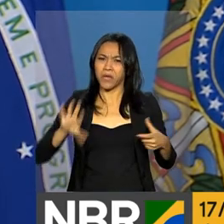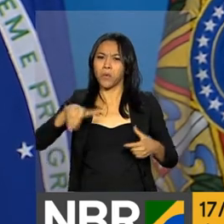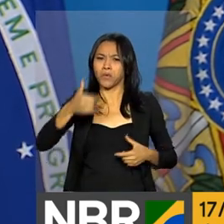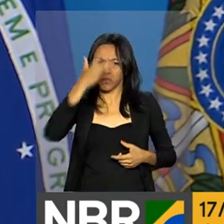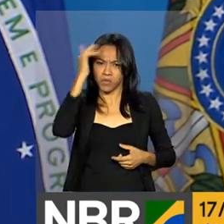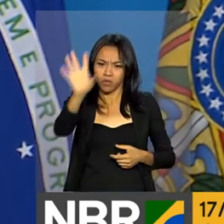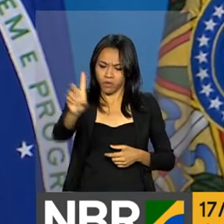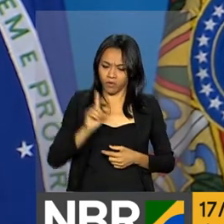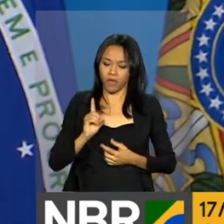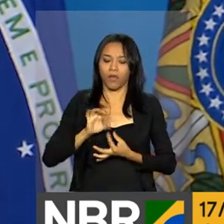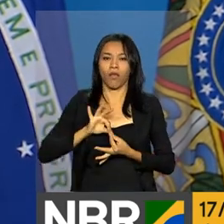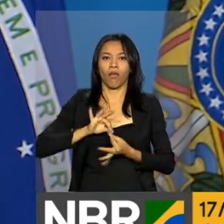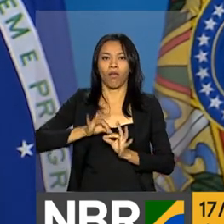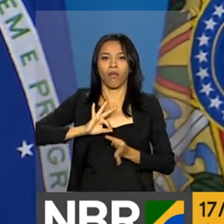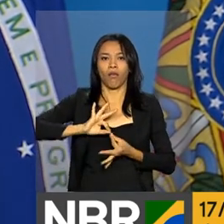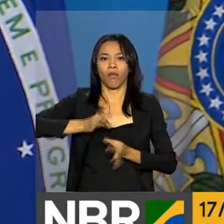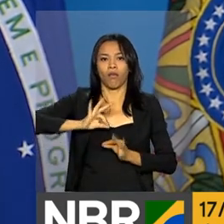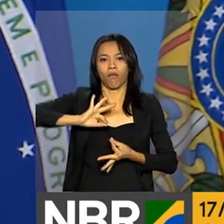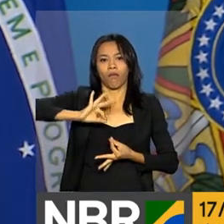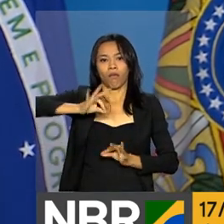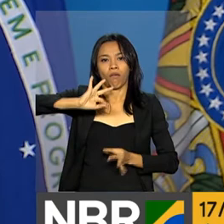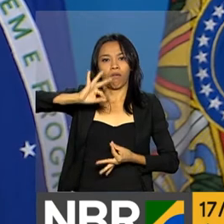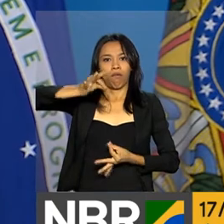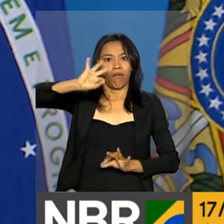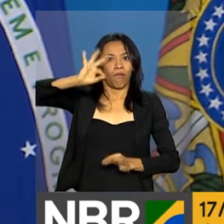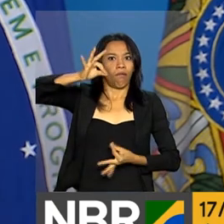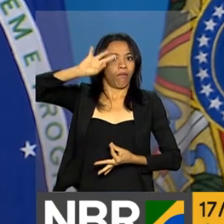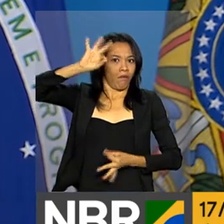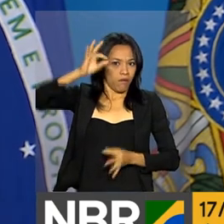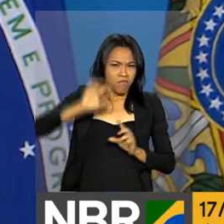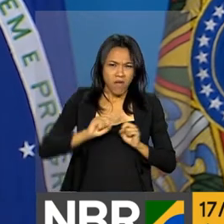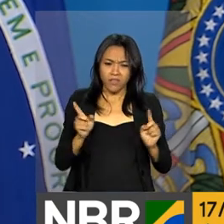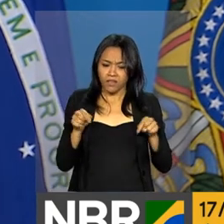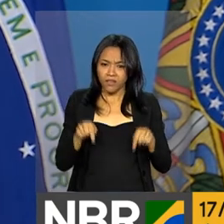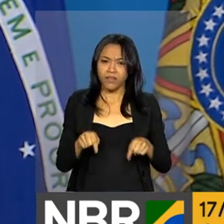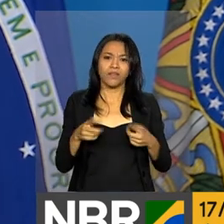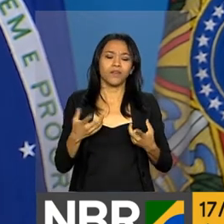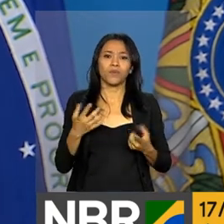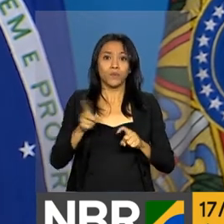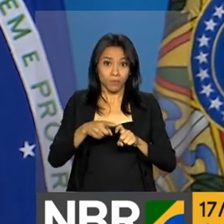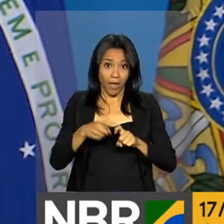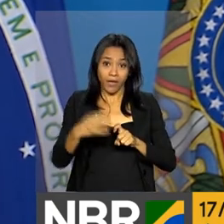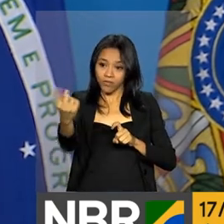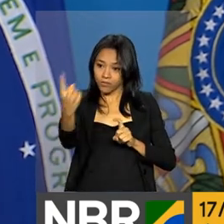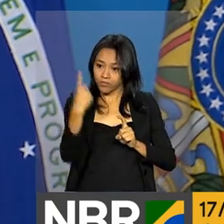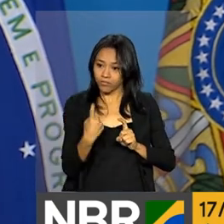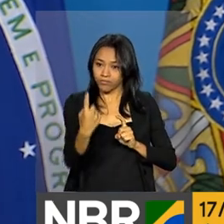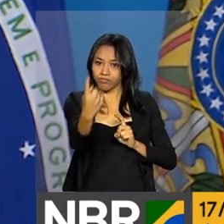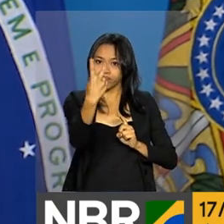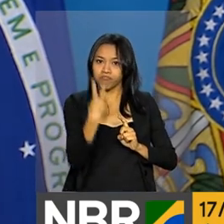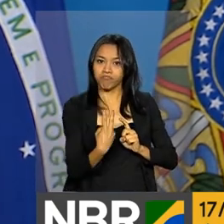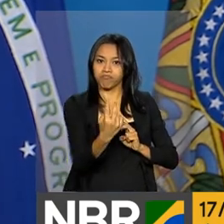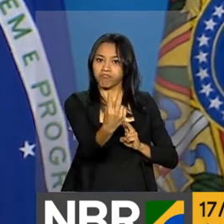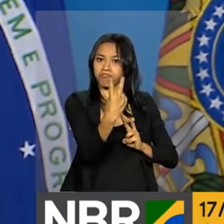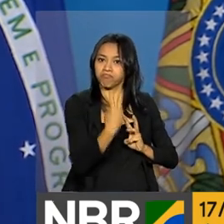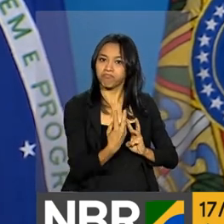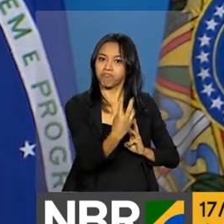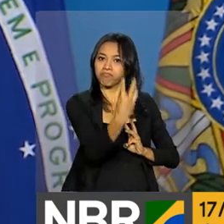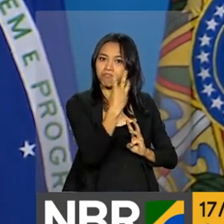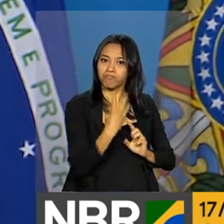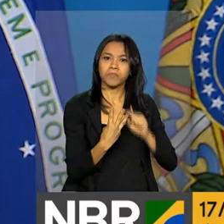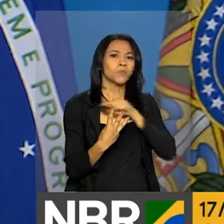para a tribuna, se estende amplamente, mas aqui os médicos agraciados e os oradores